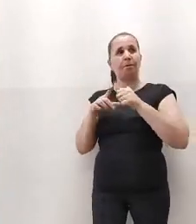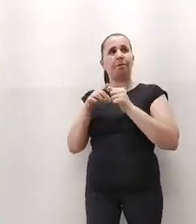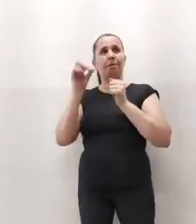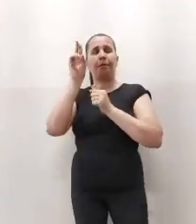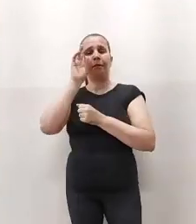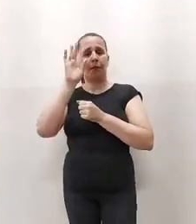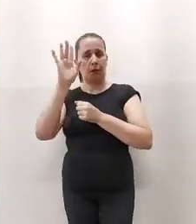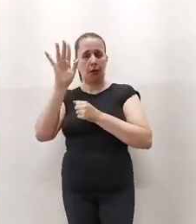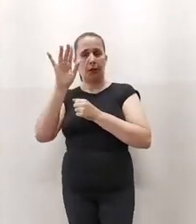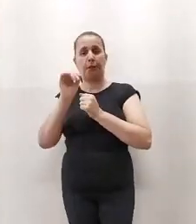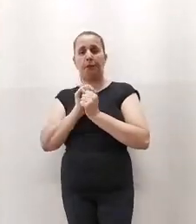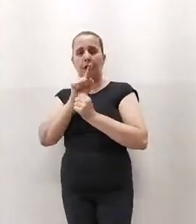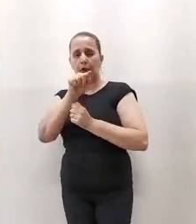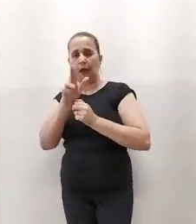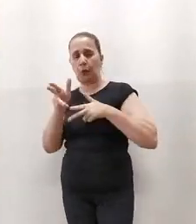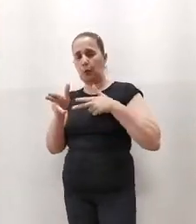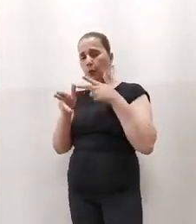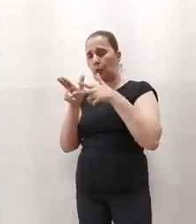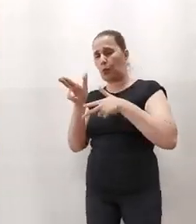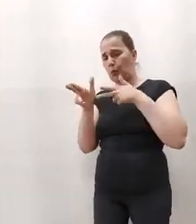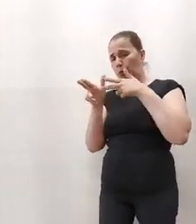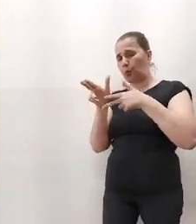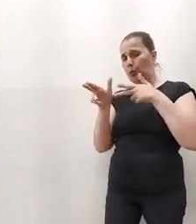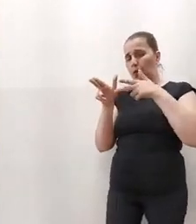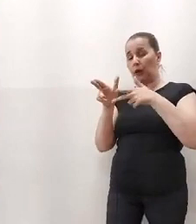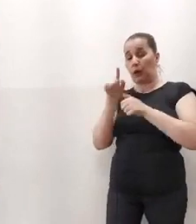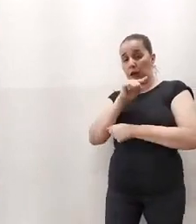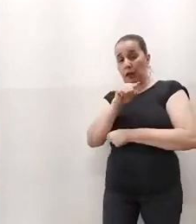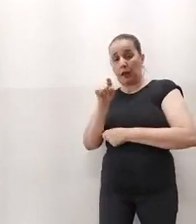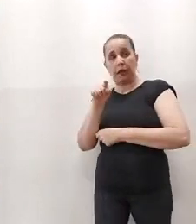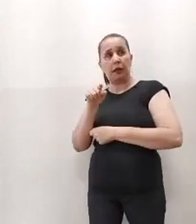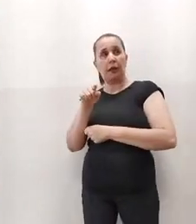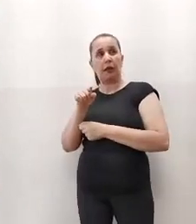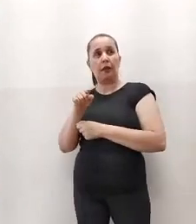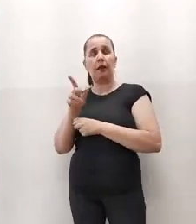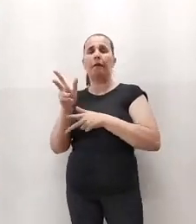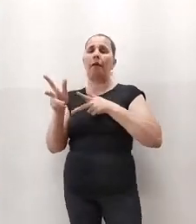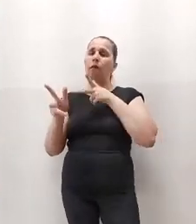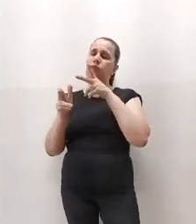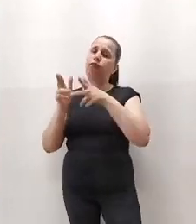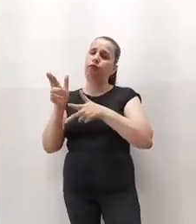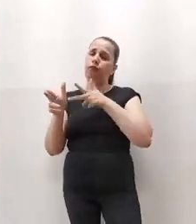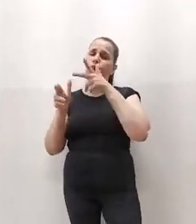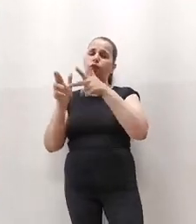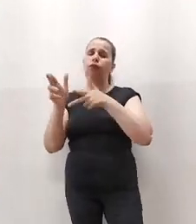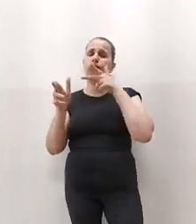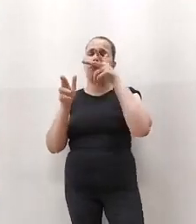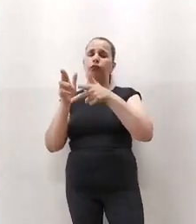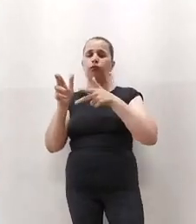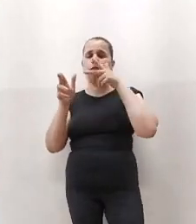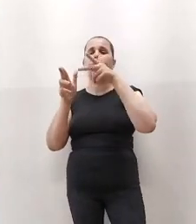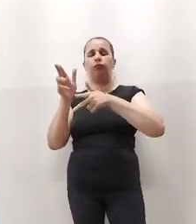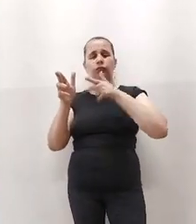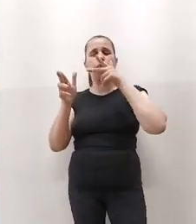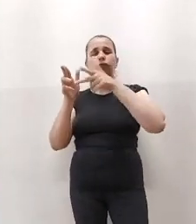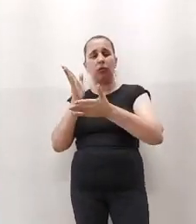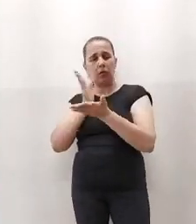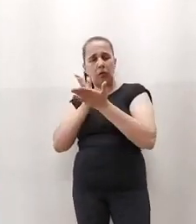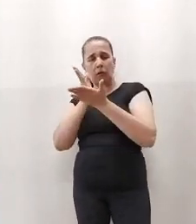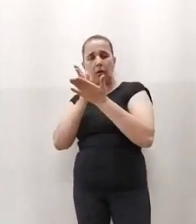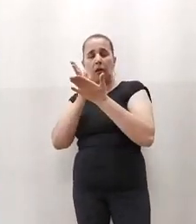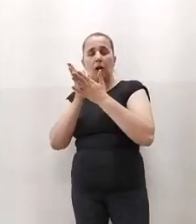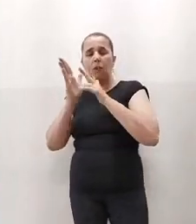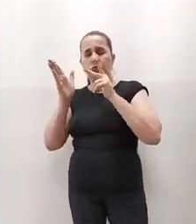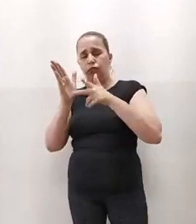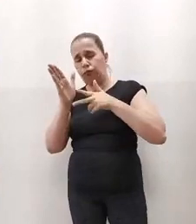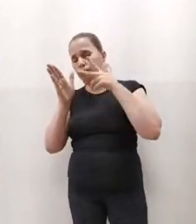aqui? Imagine que você está num trem e aí ele anda, nunca para, segue. E